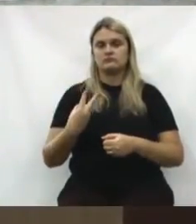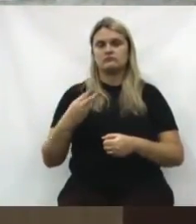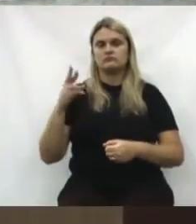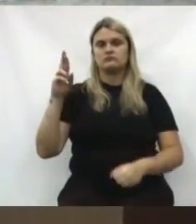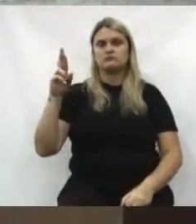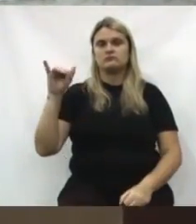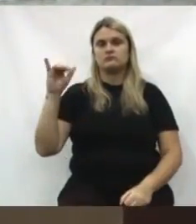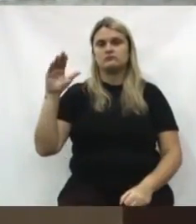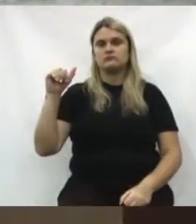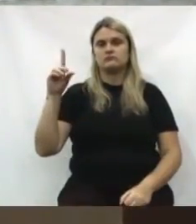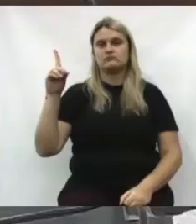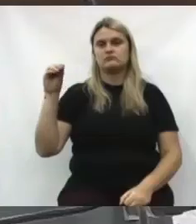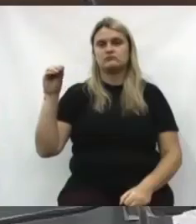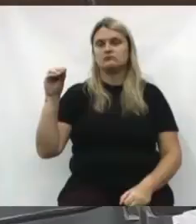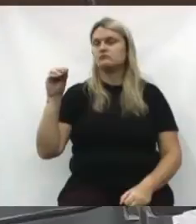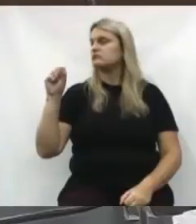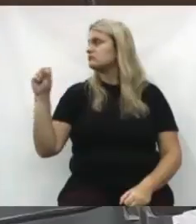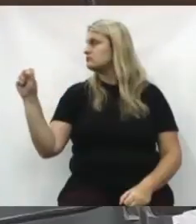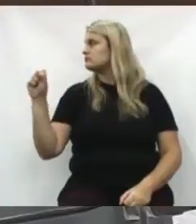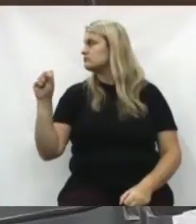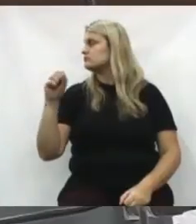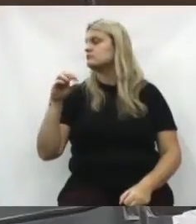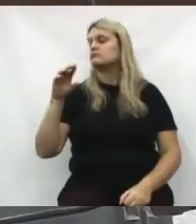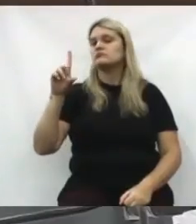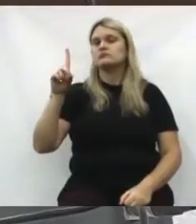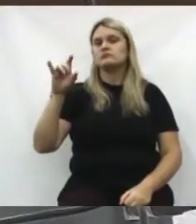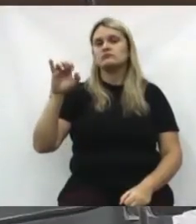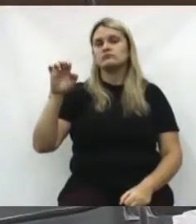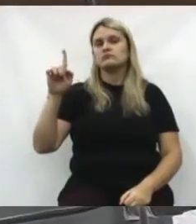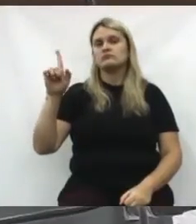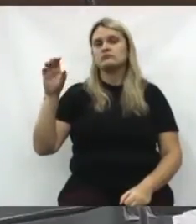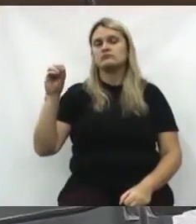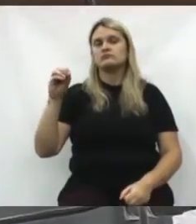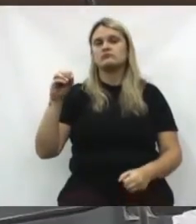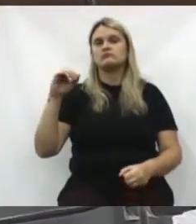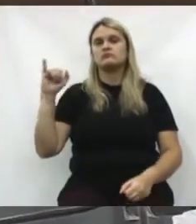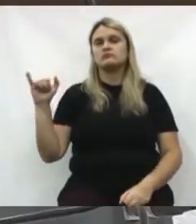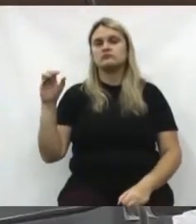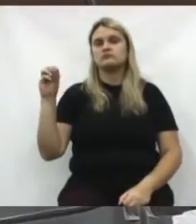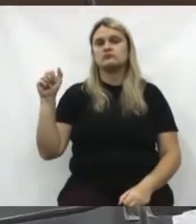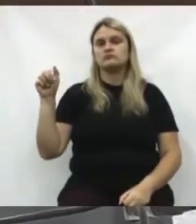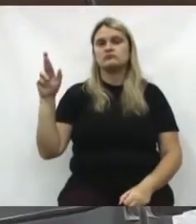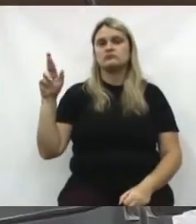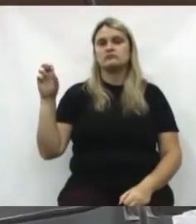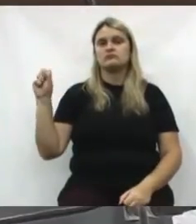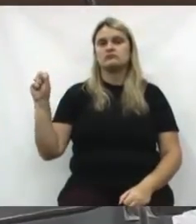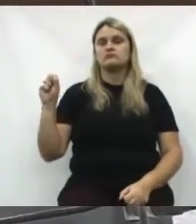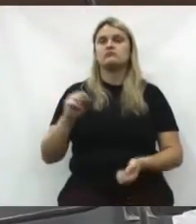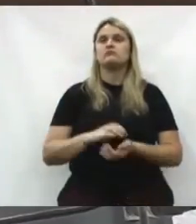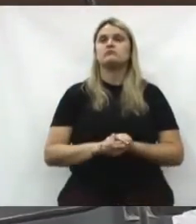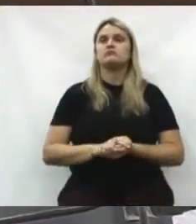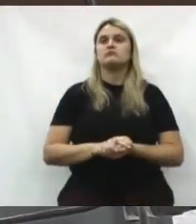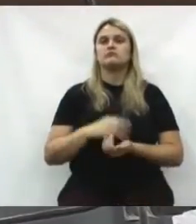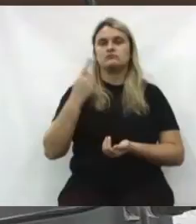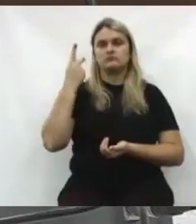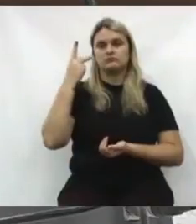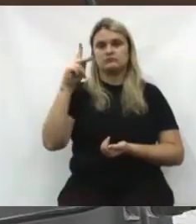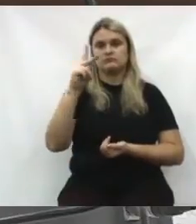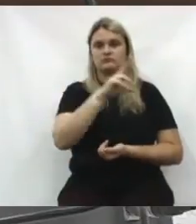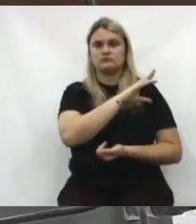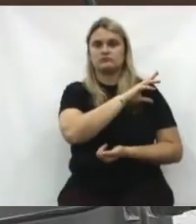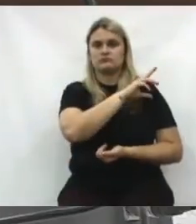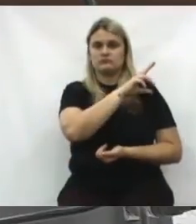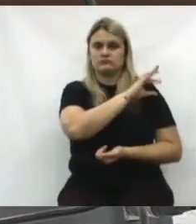33/2017, dos vereadores Ricardo Adriano Saz, Diego dos Santos e Juarez Leandro de